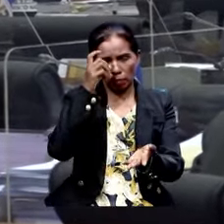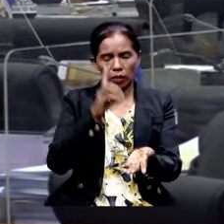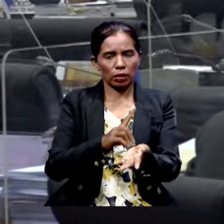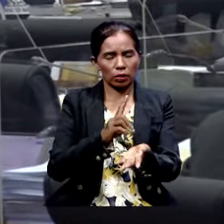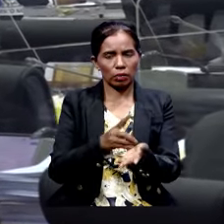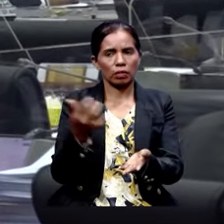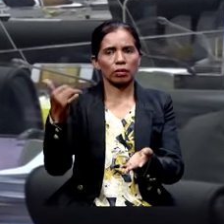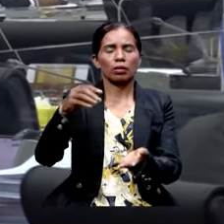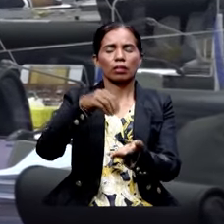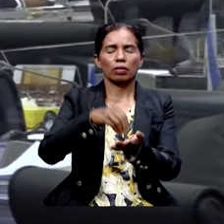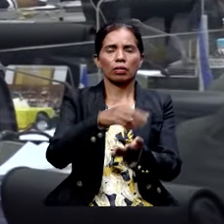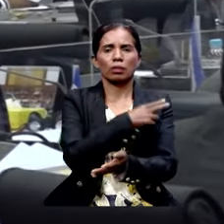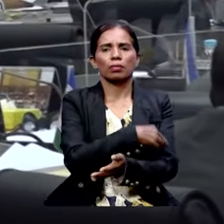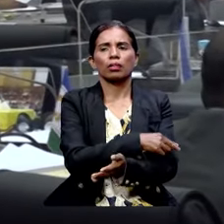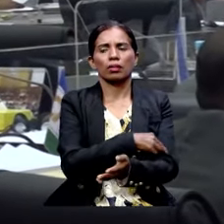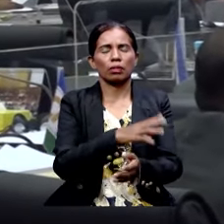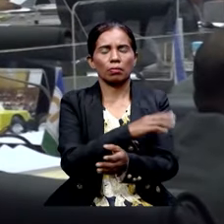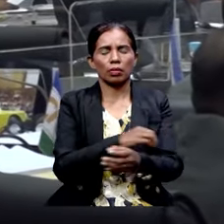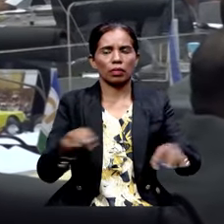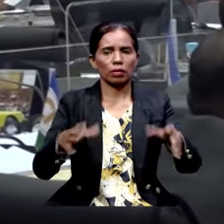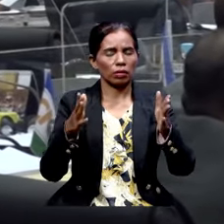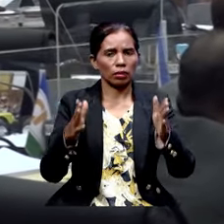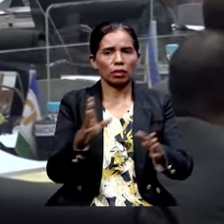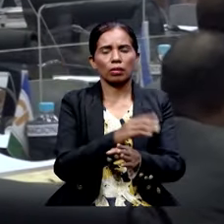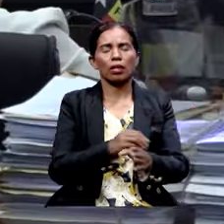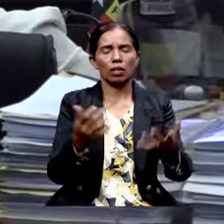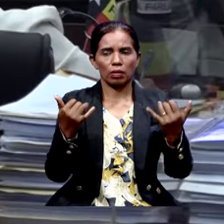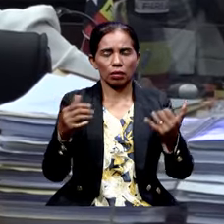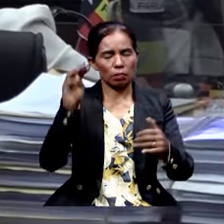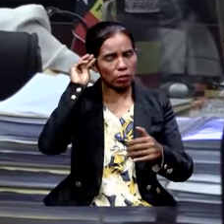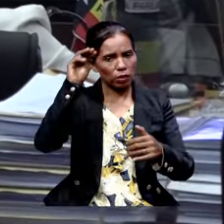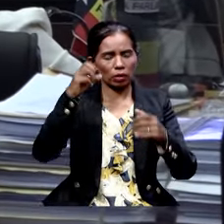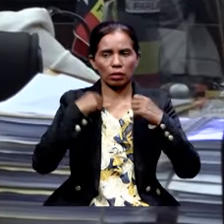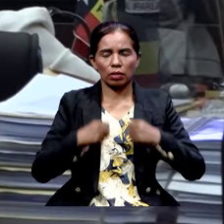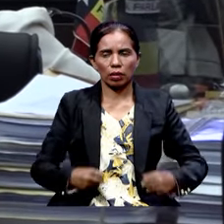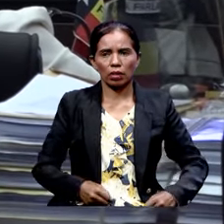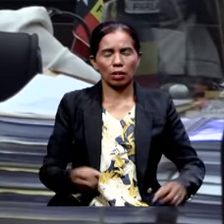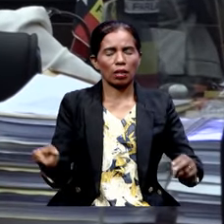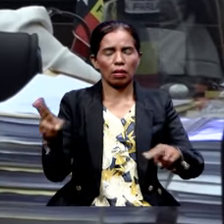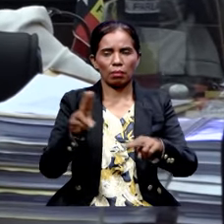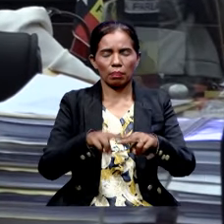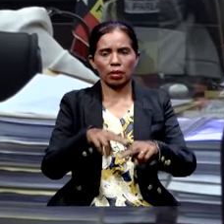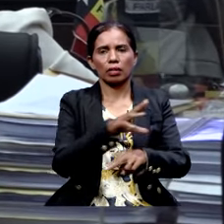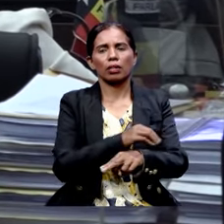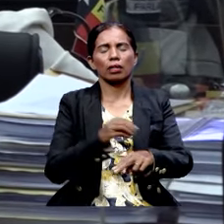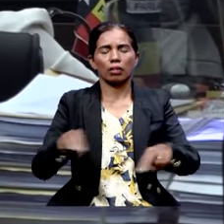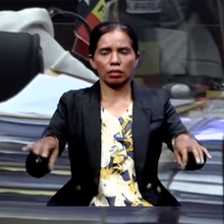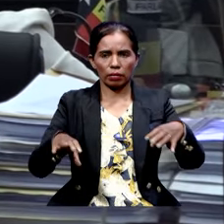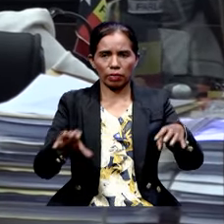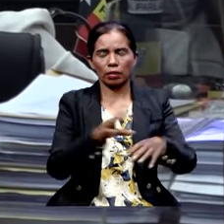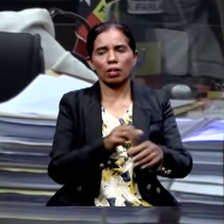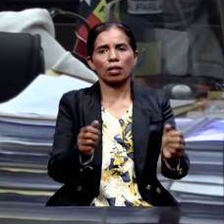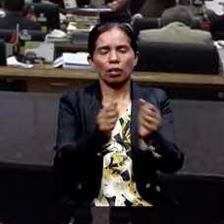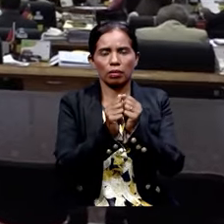debe destaka ia posto saudi mesa contratado debe foi na laisne ministerio saudi laisne profesional saudi ne contrato